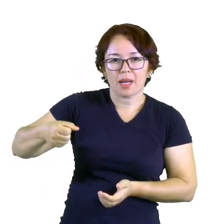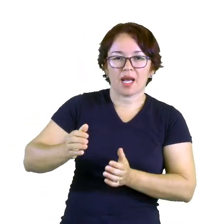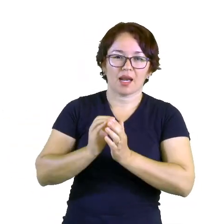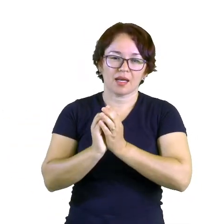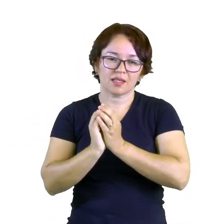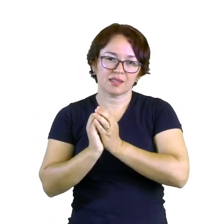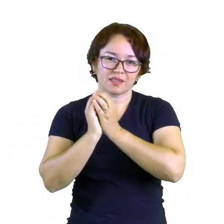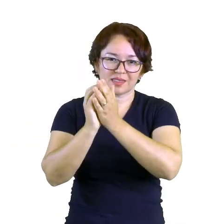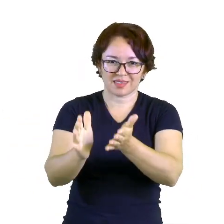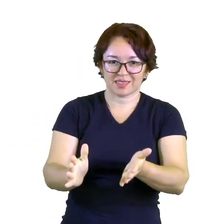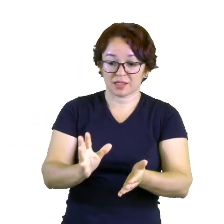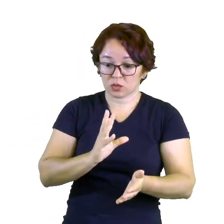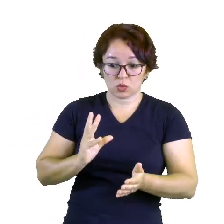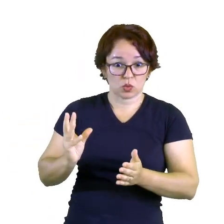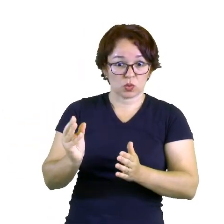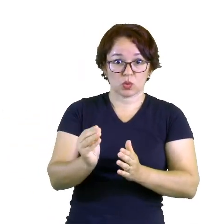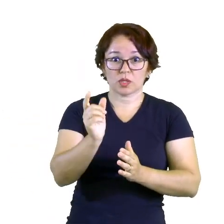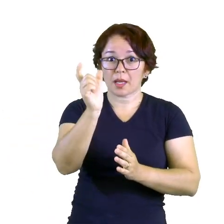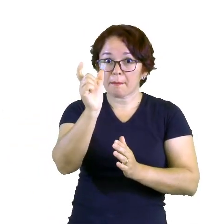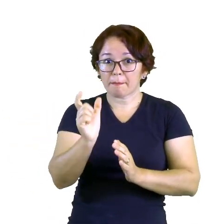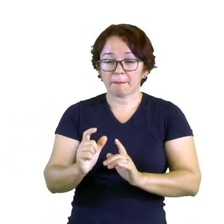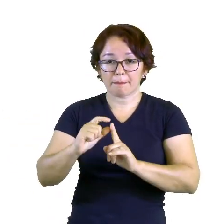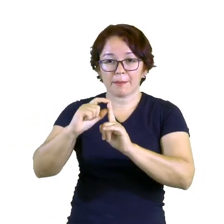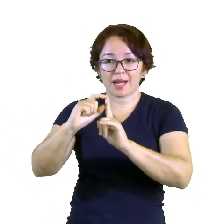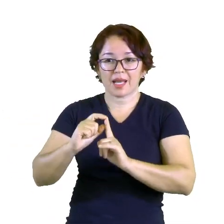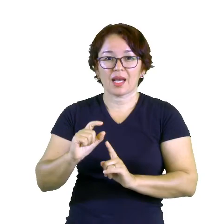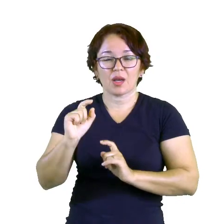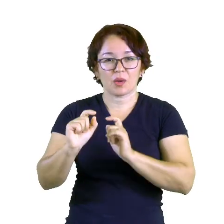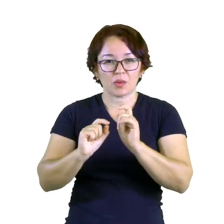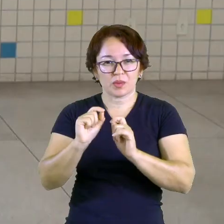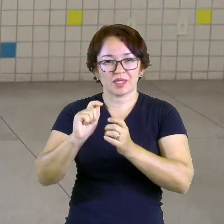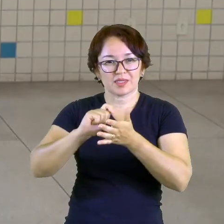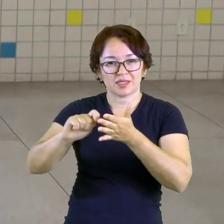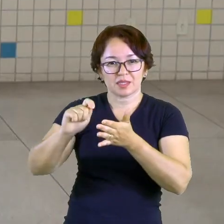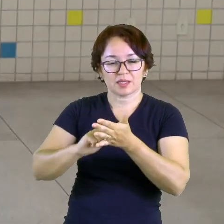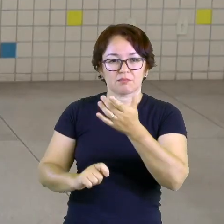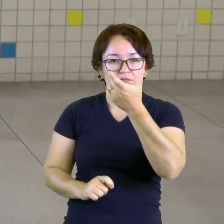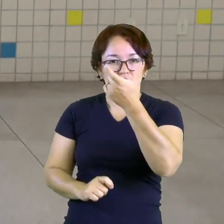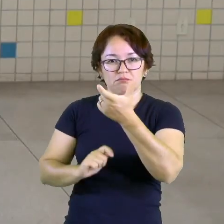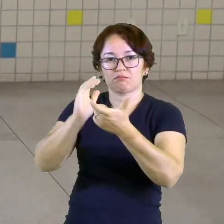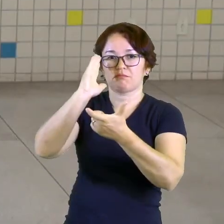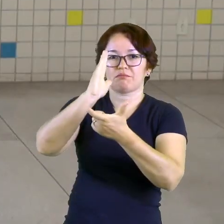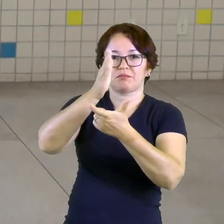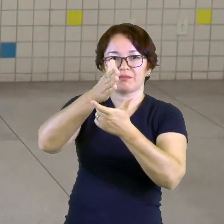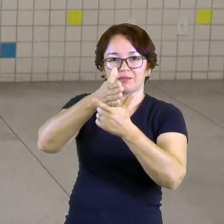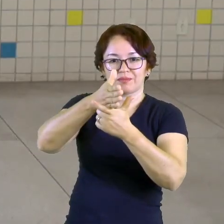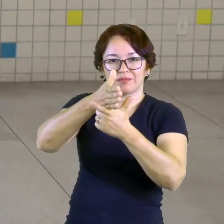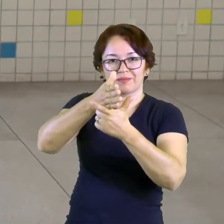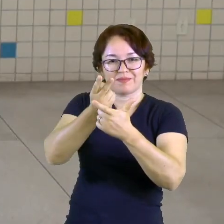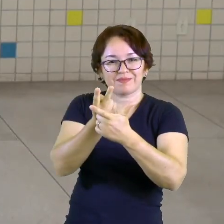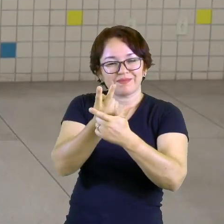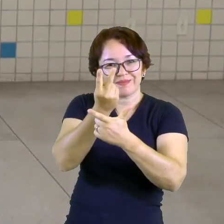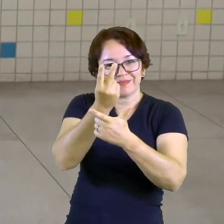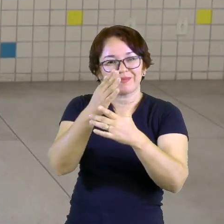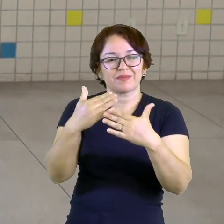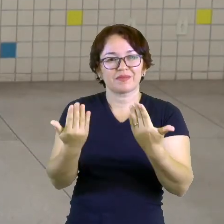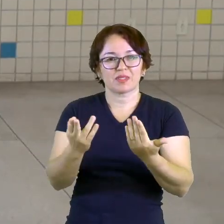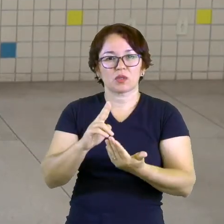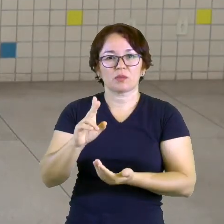dado. Todas essas palavras, elas são escritas com duas sílabas. Então, elas são chamadas de